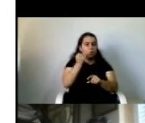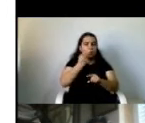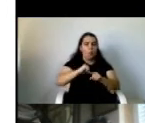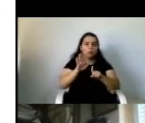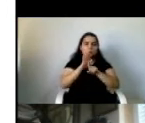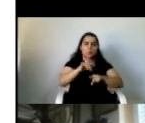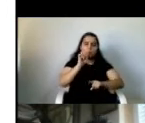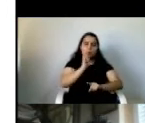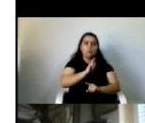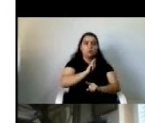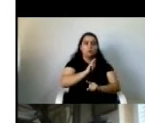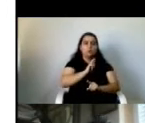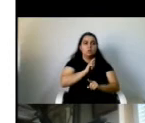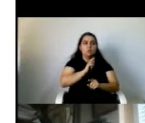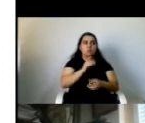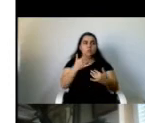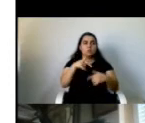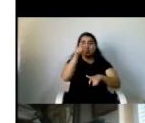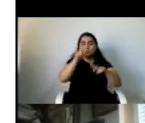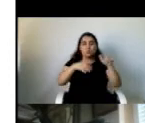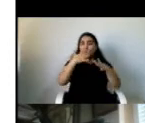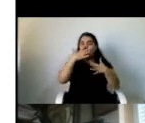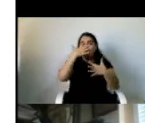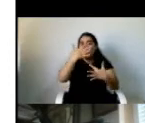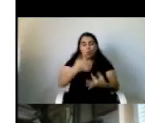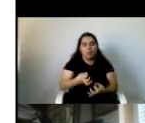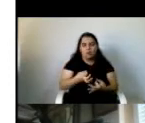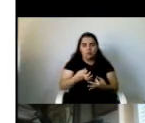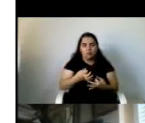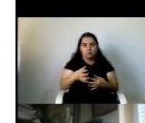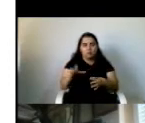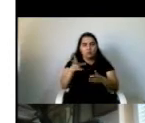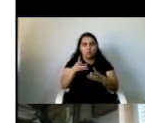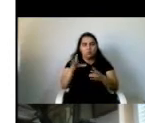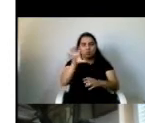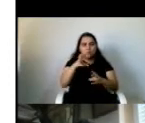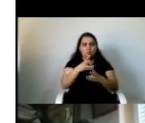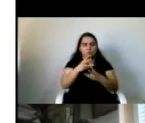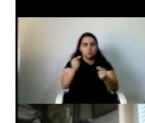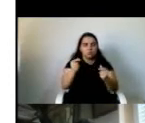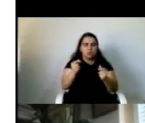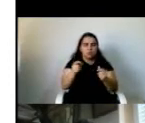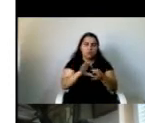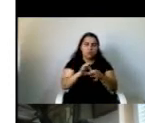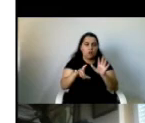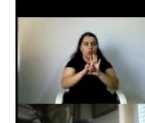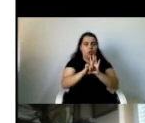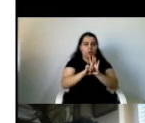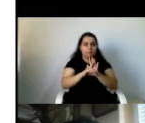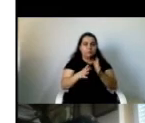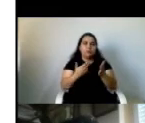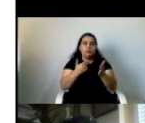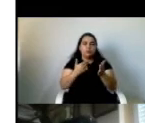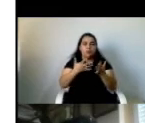têm uma descrença nos mecanismos legais e de luta contra a discriminação, e a realidade concreta mostra que elas têm